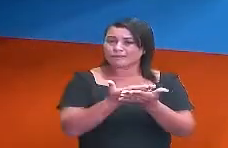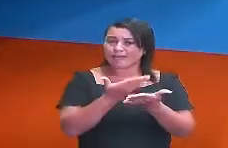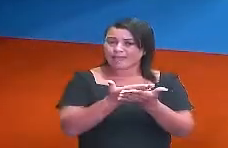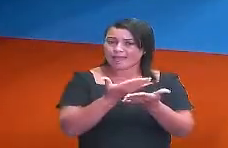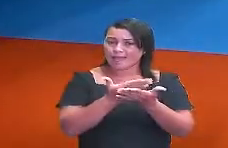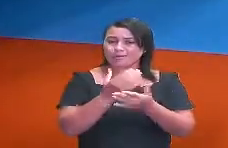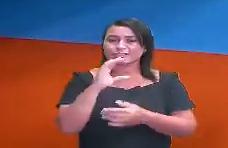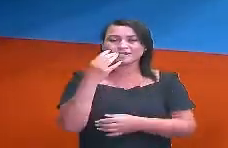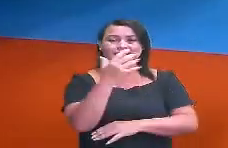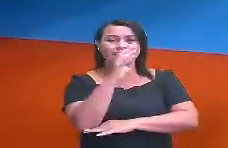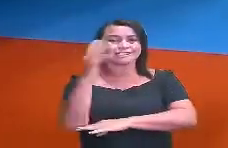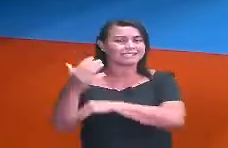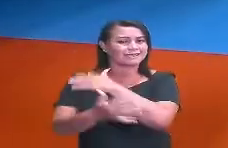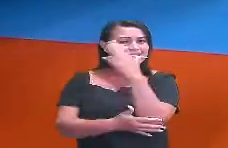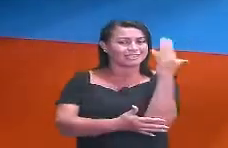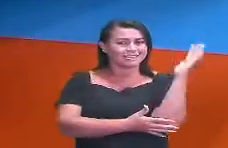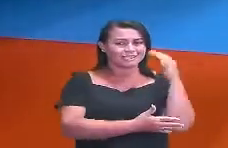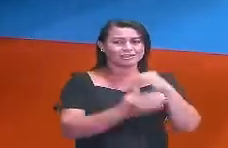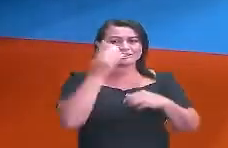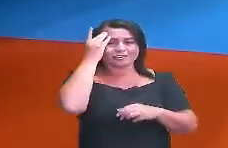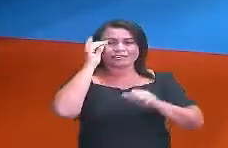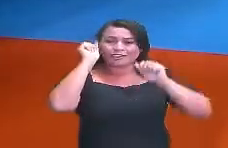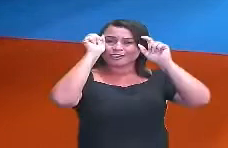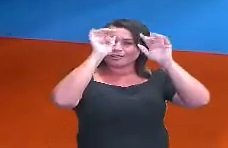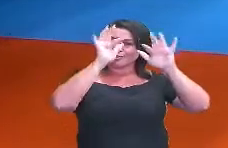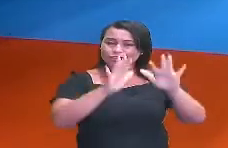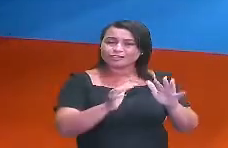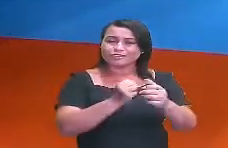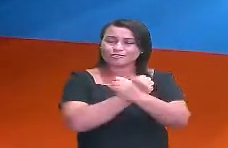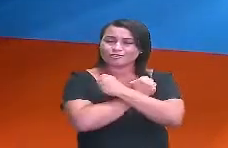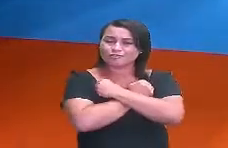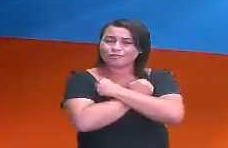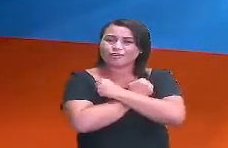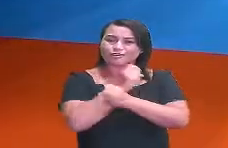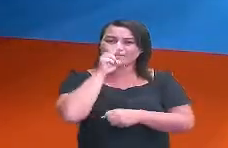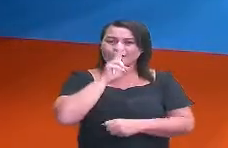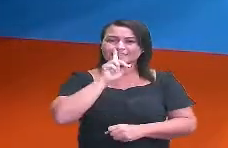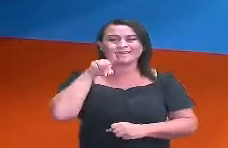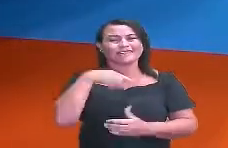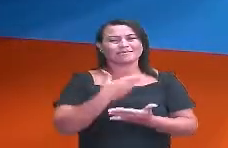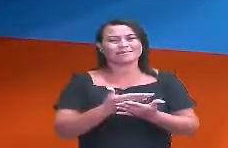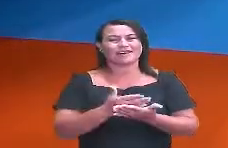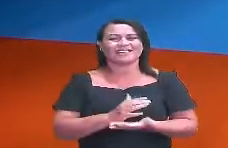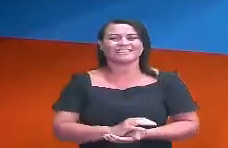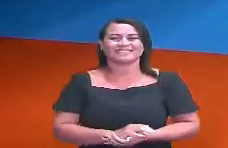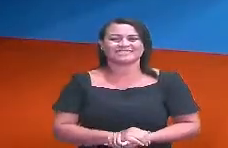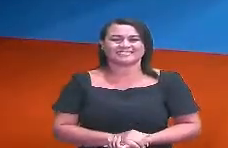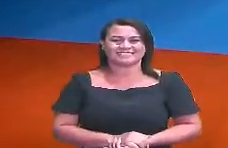próxima aula de Ciências da Natureza. Fiquem com Deus, um forte abraço e até lá!